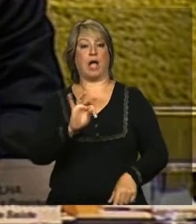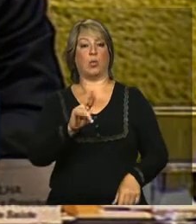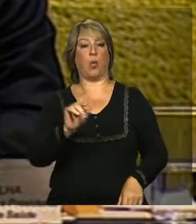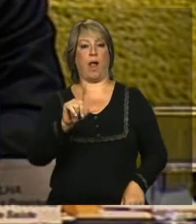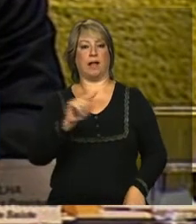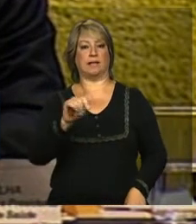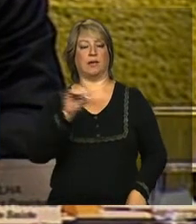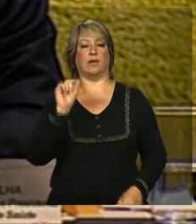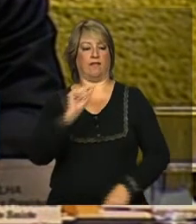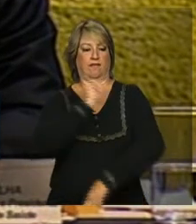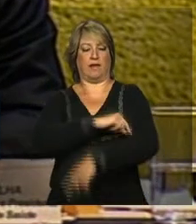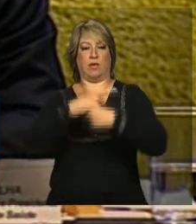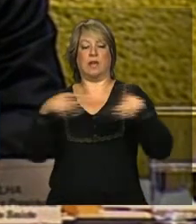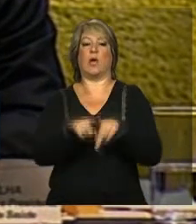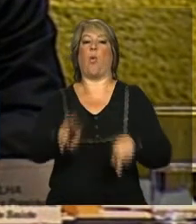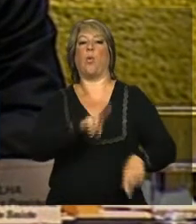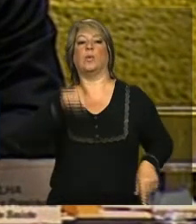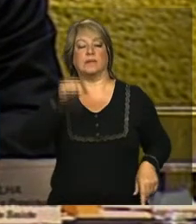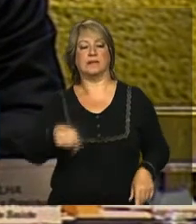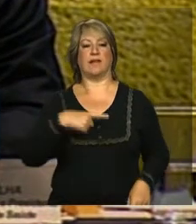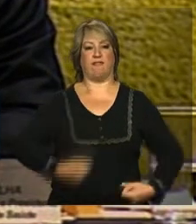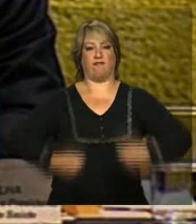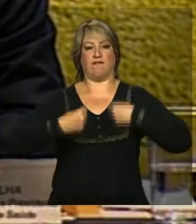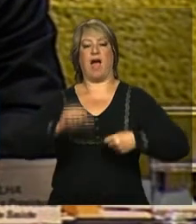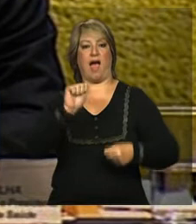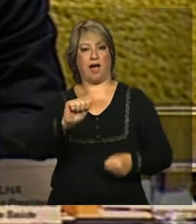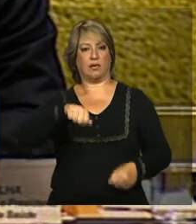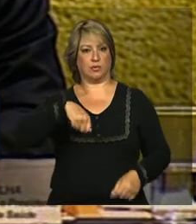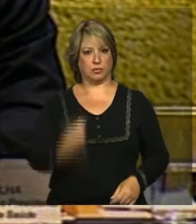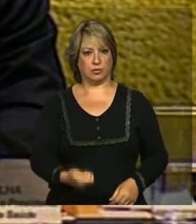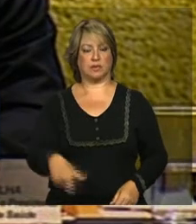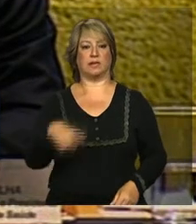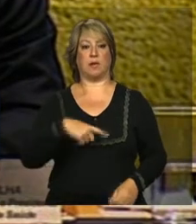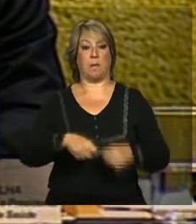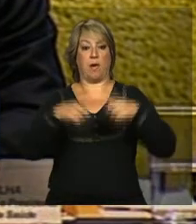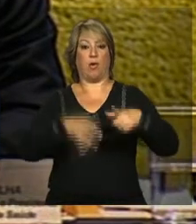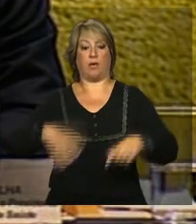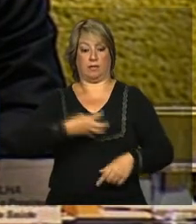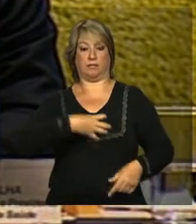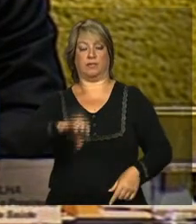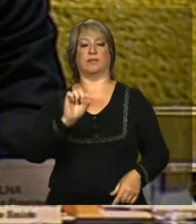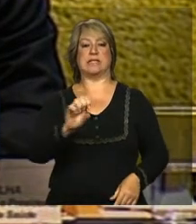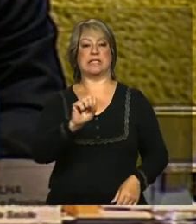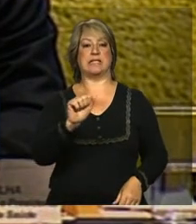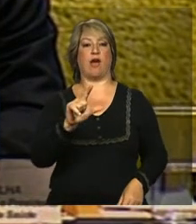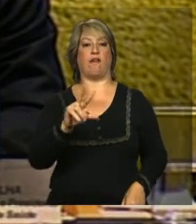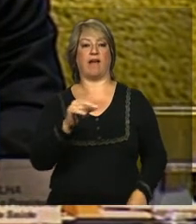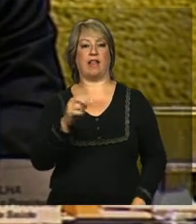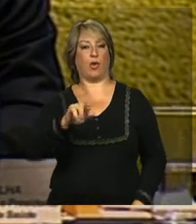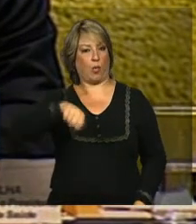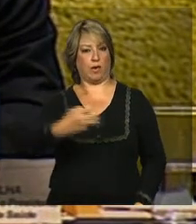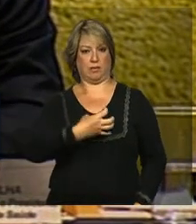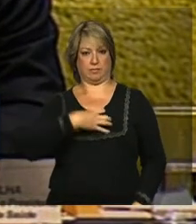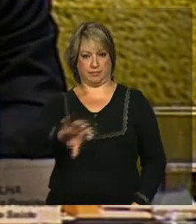vacinação quanto do uso da vitamina A na cidade de Salvador como uma capital do Nordeste é a